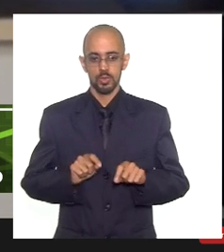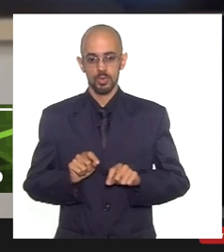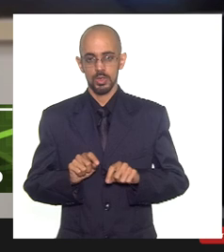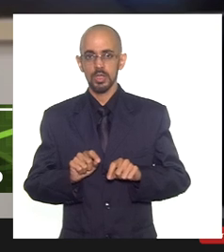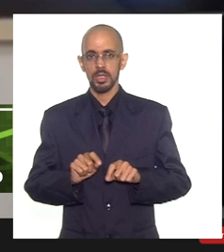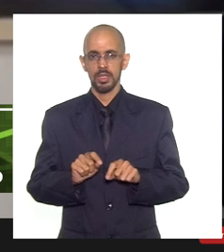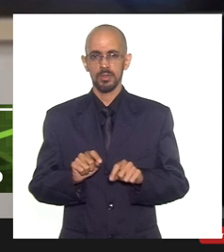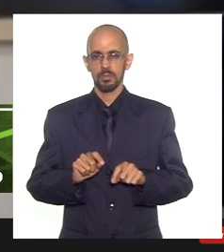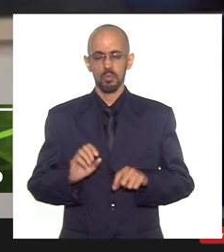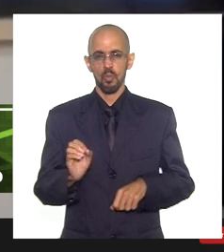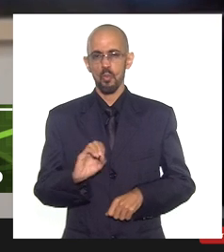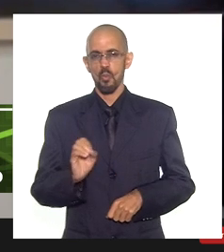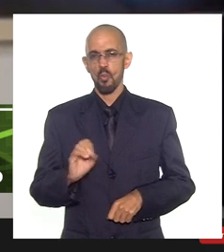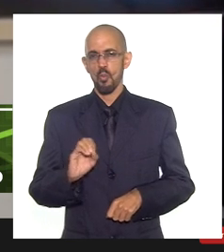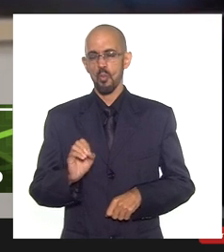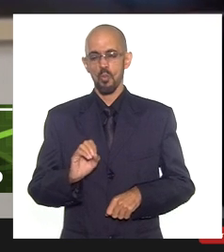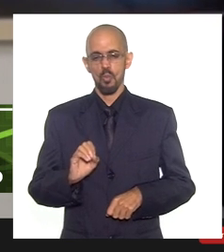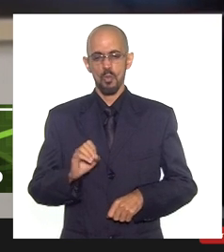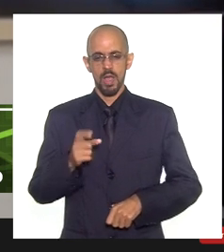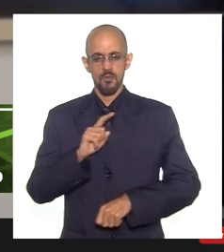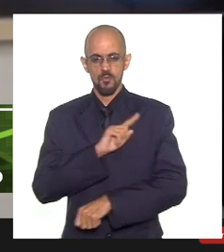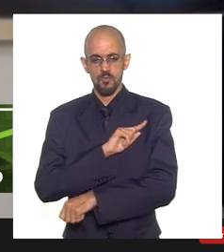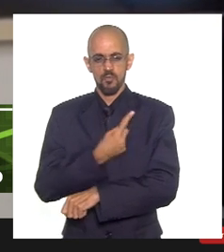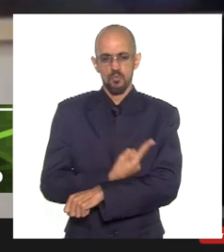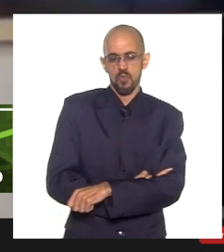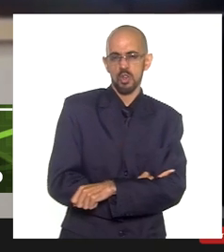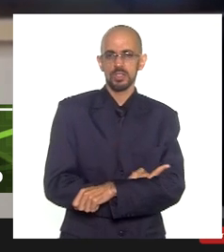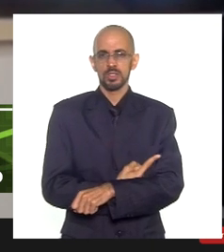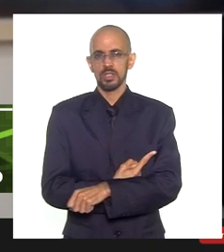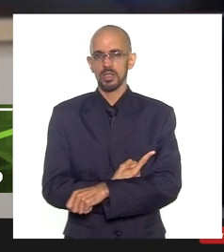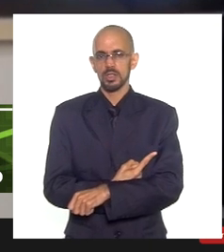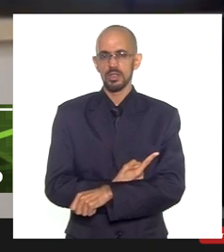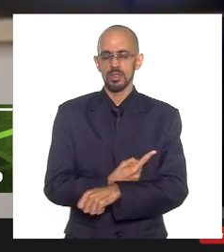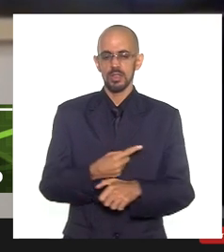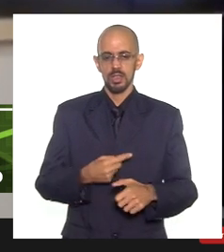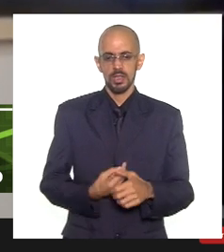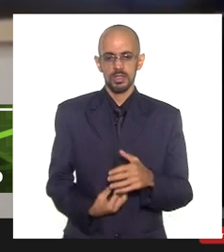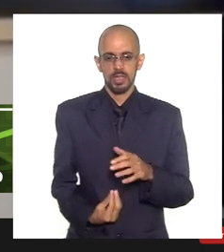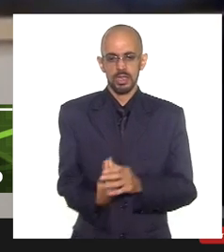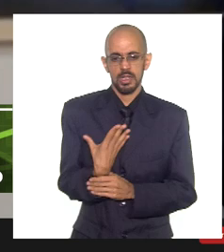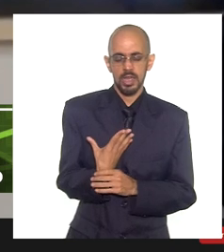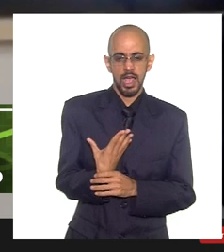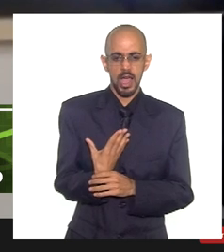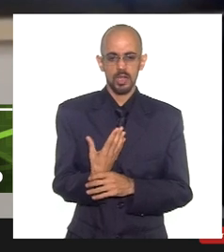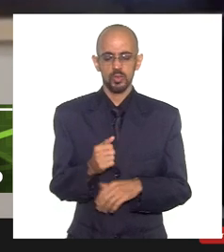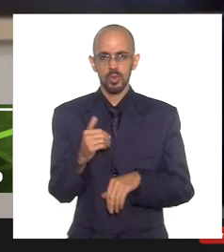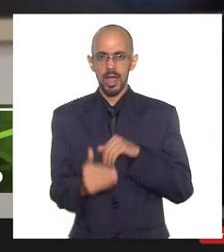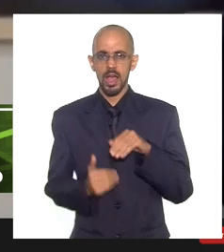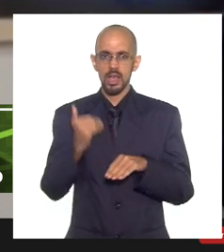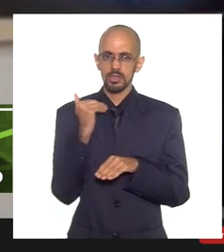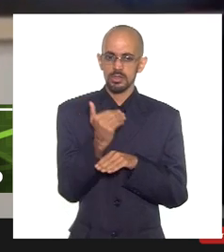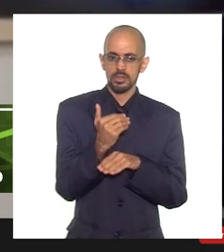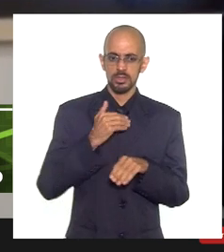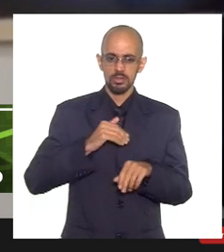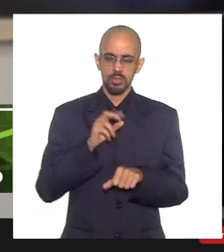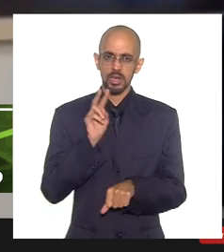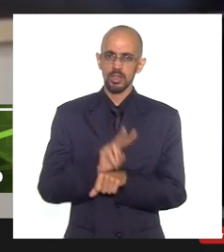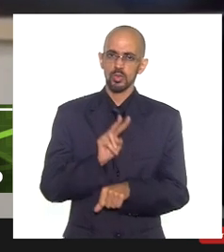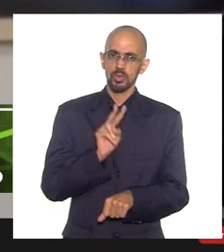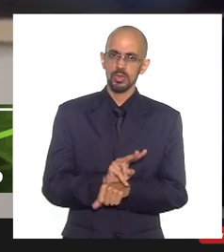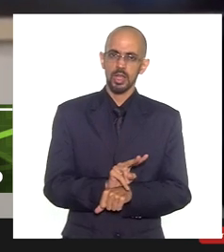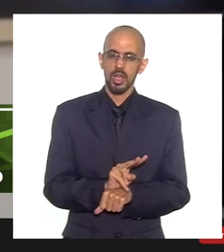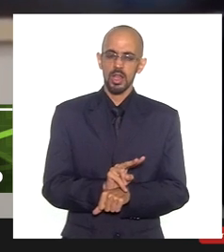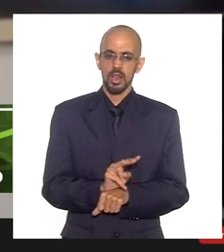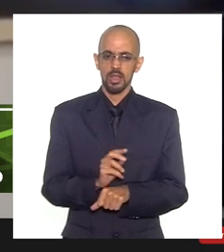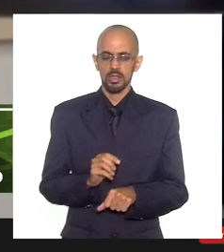força que possa existir estabelecer sobre isso a sua tutela ao seu